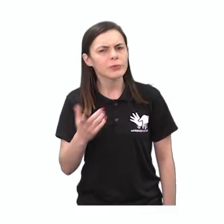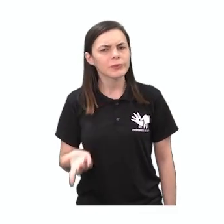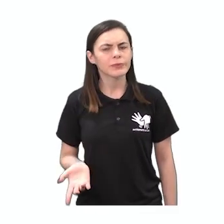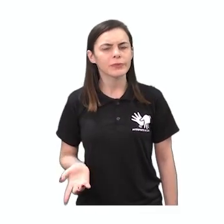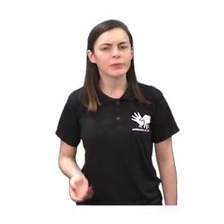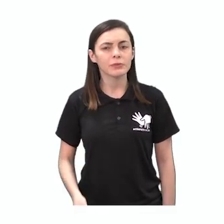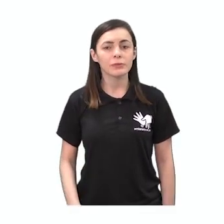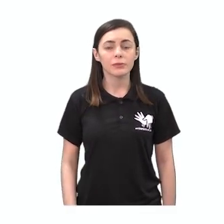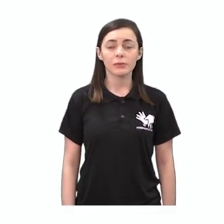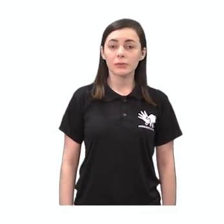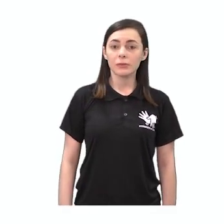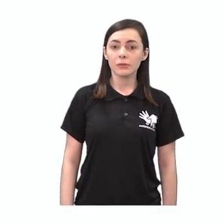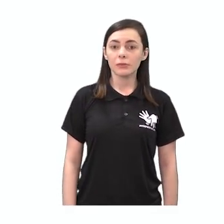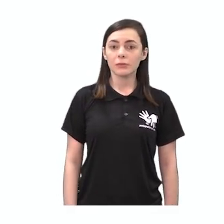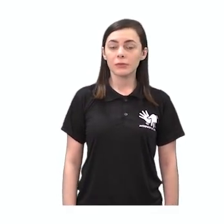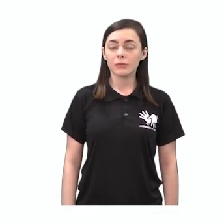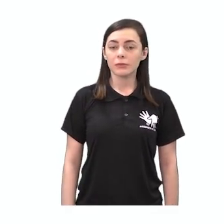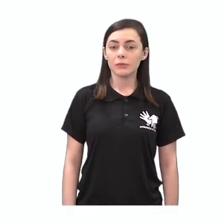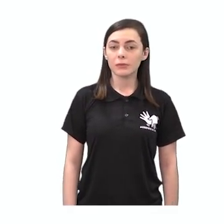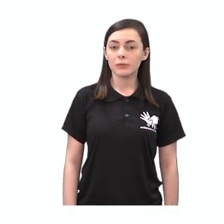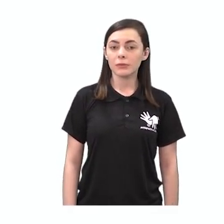adivinhar.